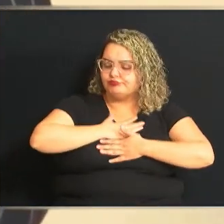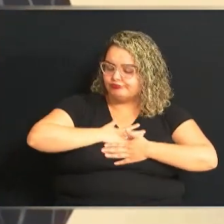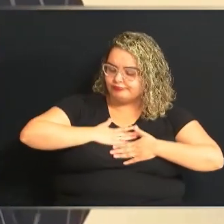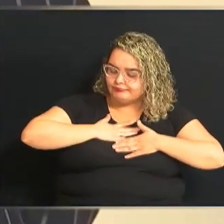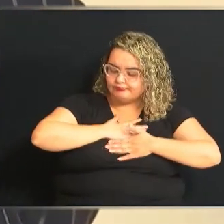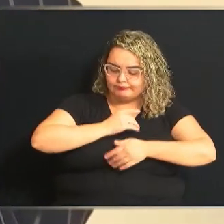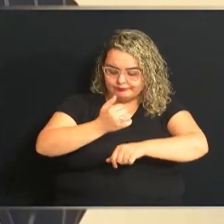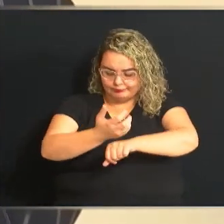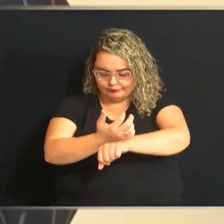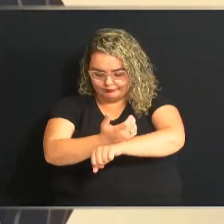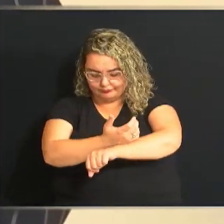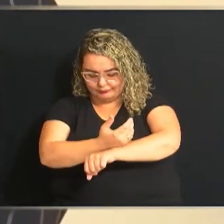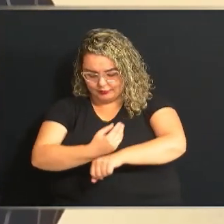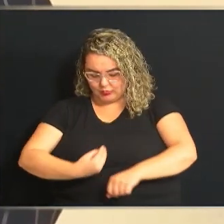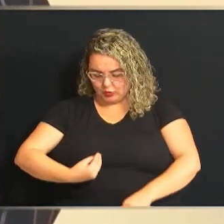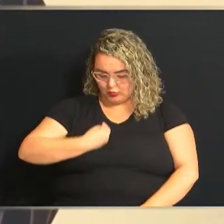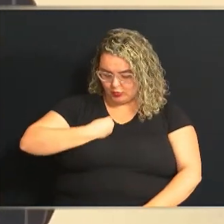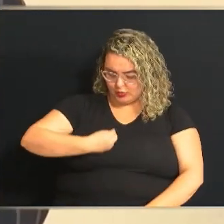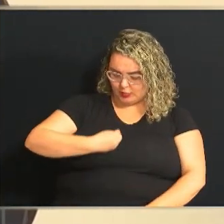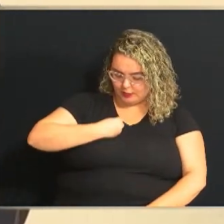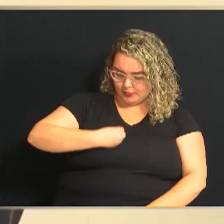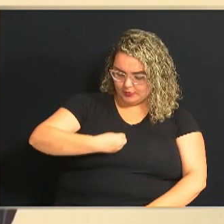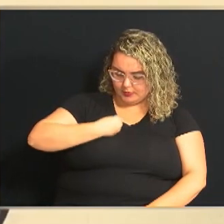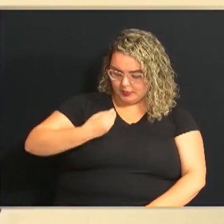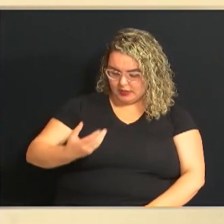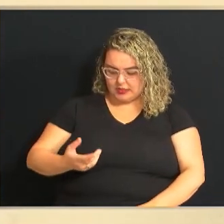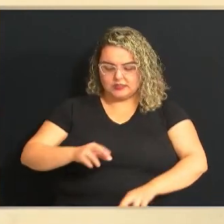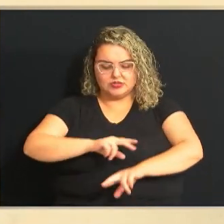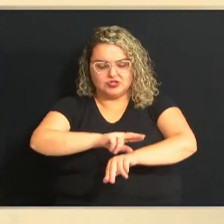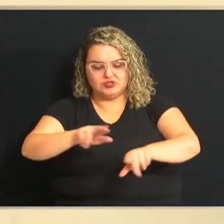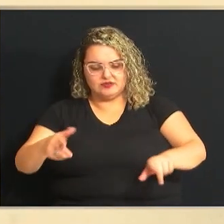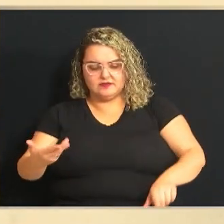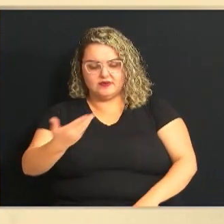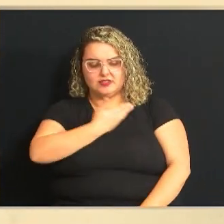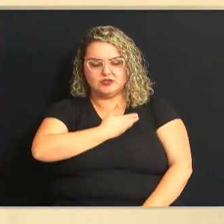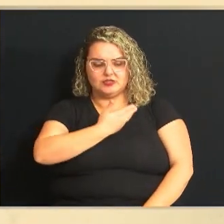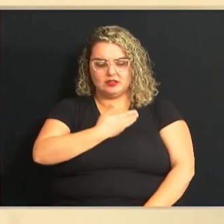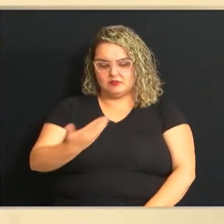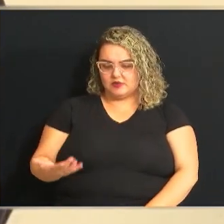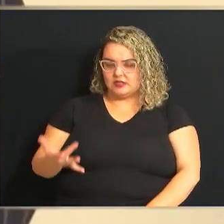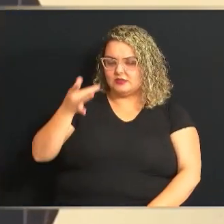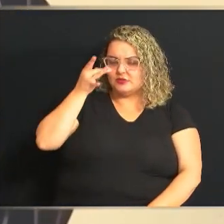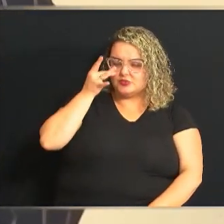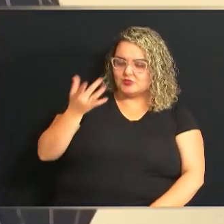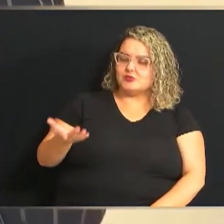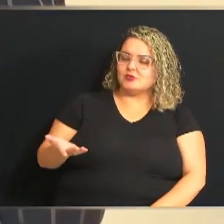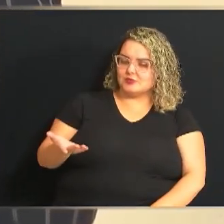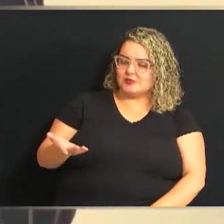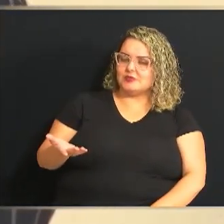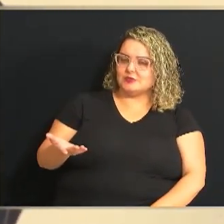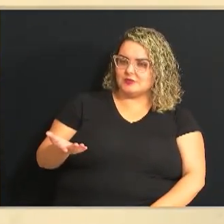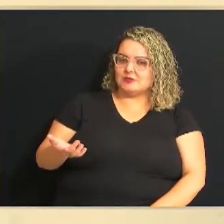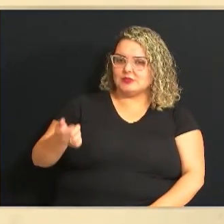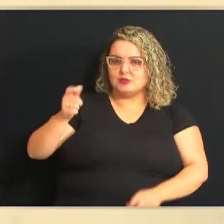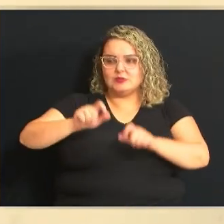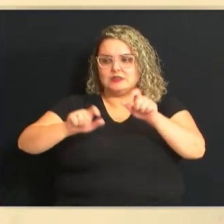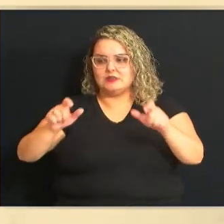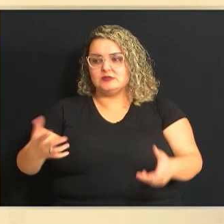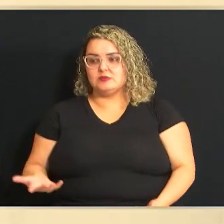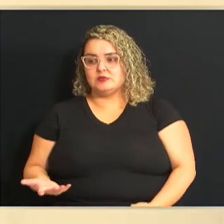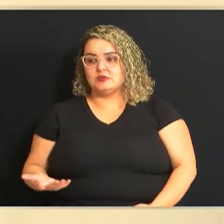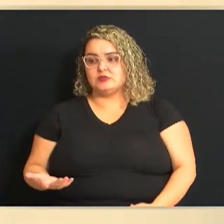Hora de nós falarmos sobre uma homenagem, porque nós tivemos reunião solene aqui na Câmara de Campinas. Sim, a Câmara fez a entrega